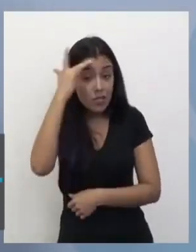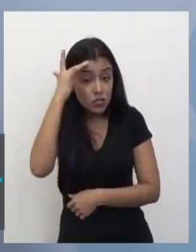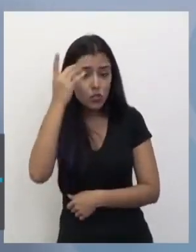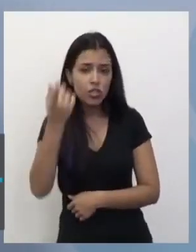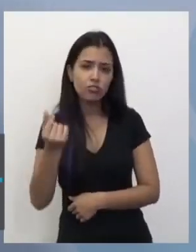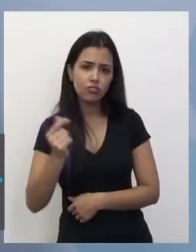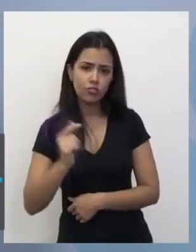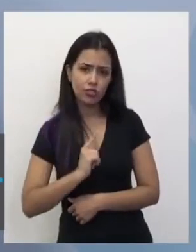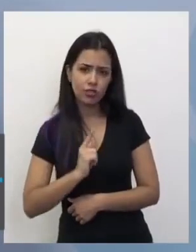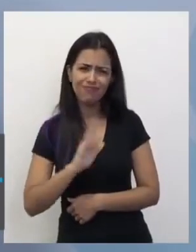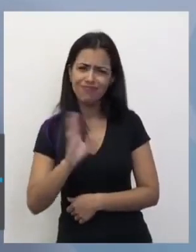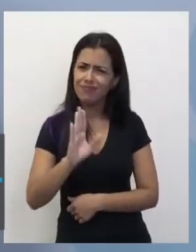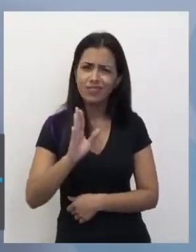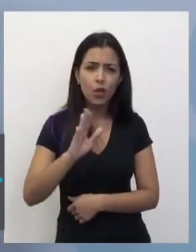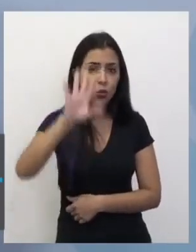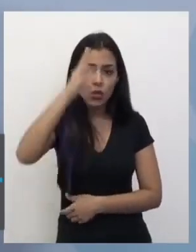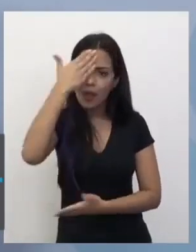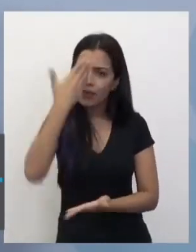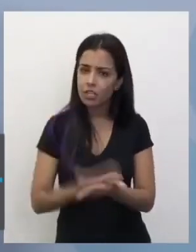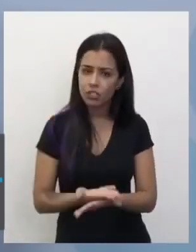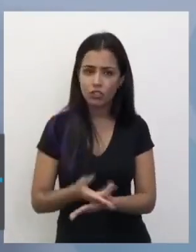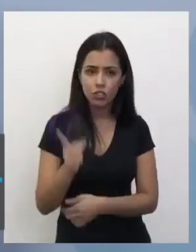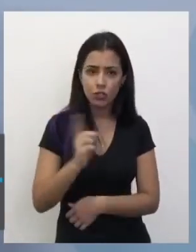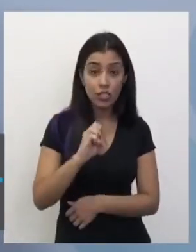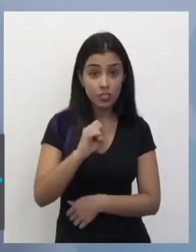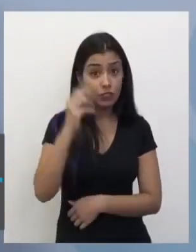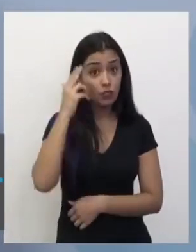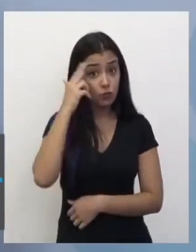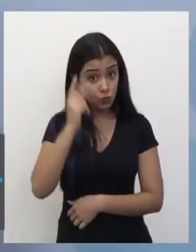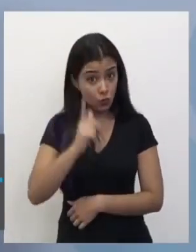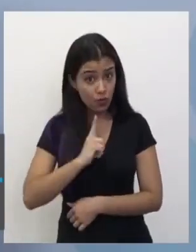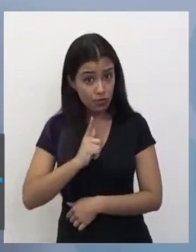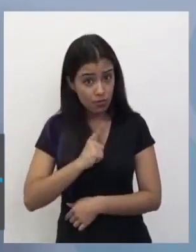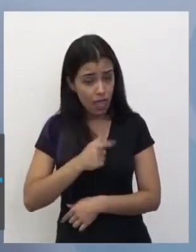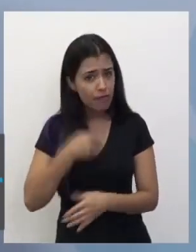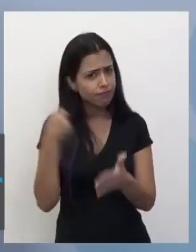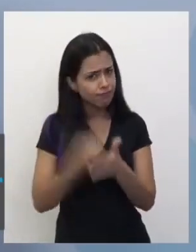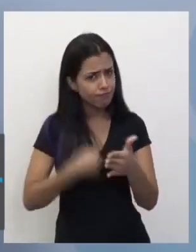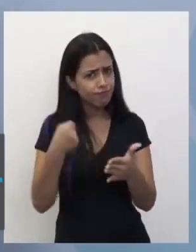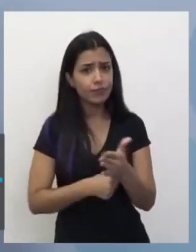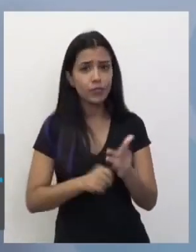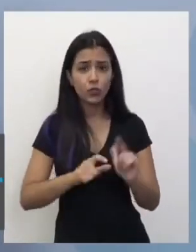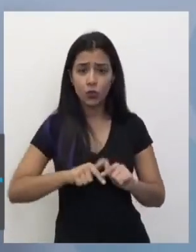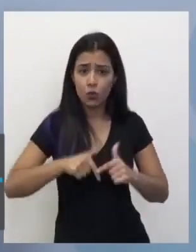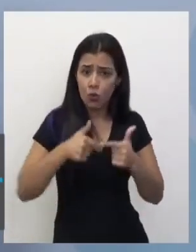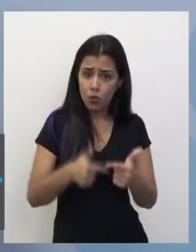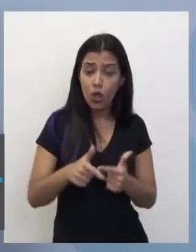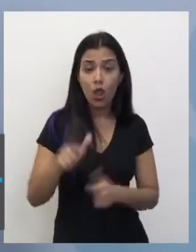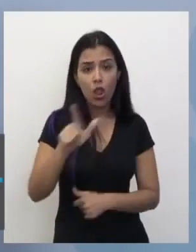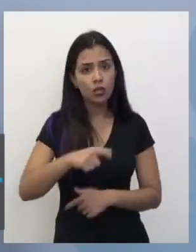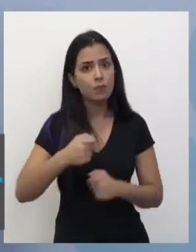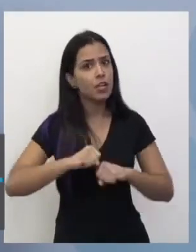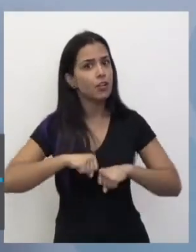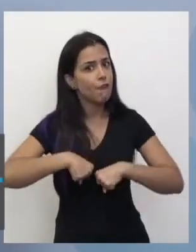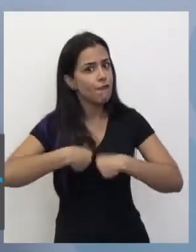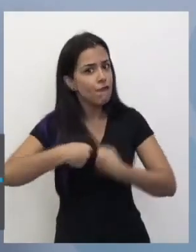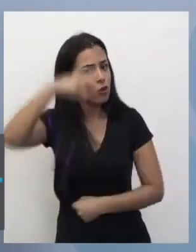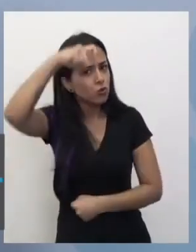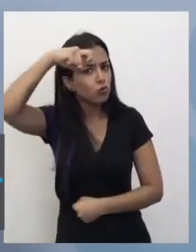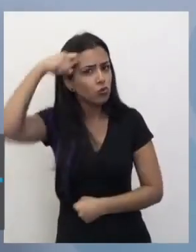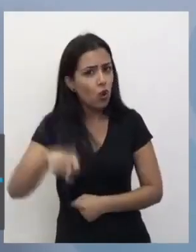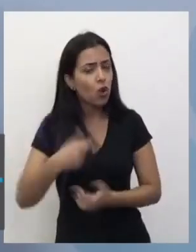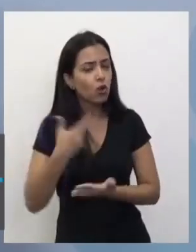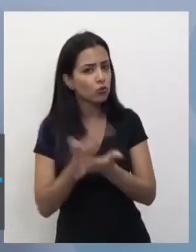sim. Então, se você tem um sonho, corra atrás. É lógico, precisa de muito esforço, suor,